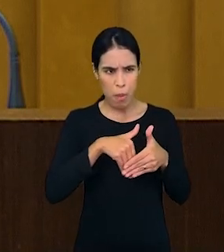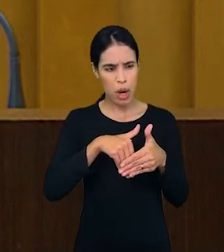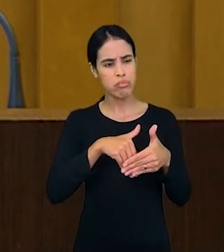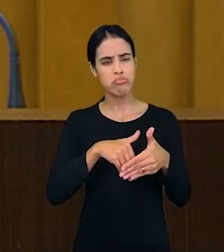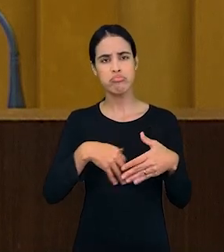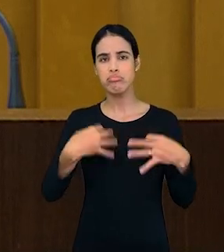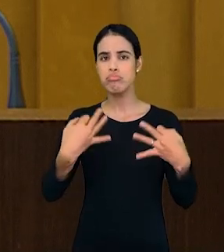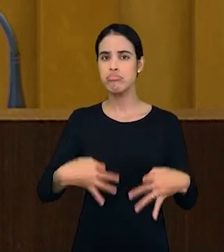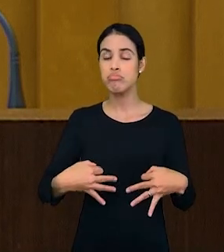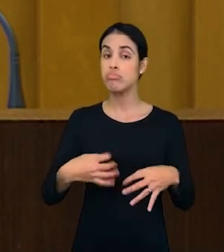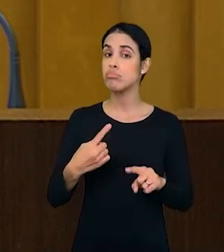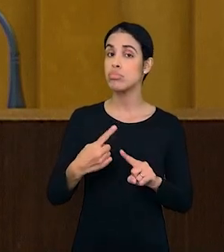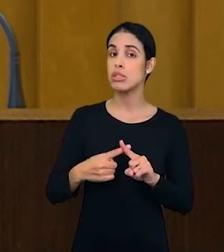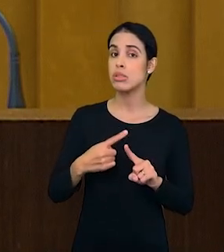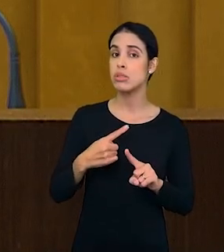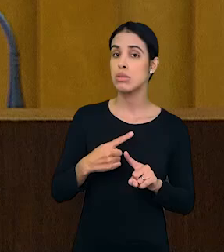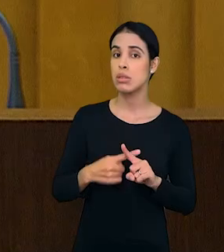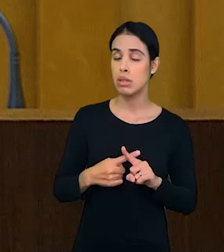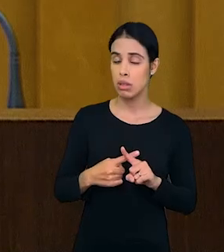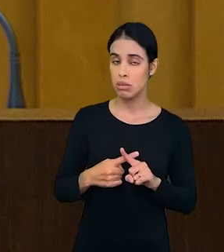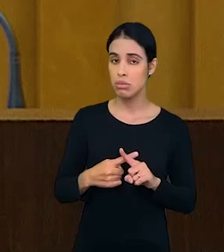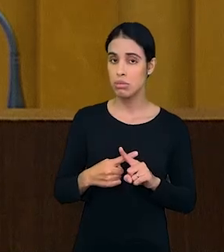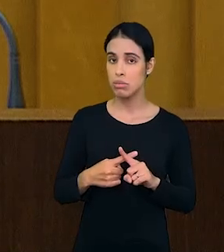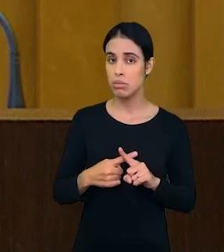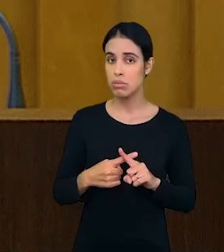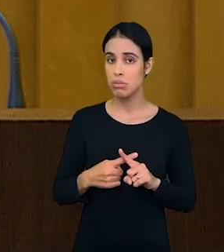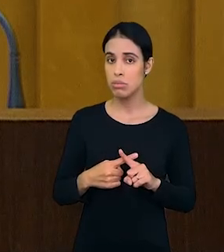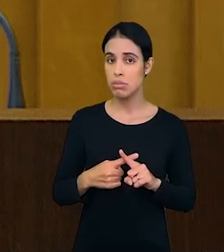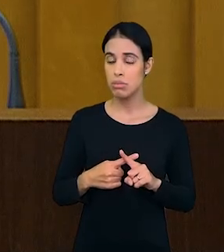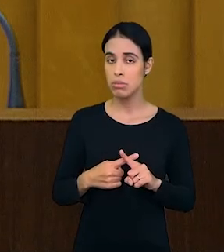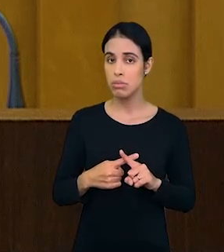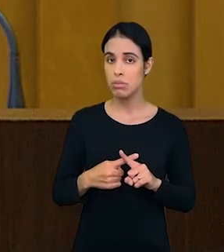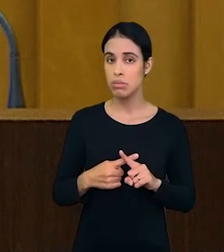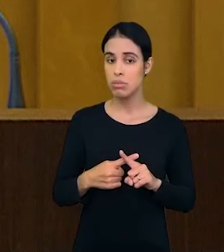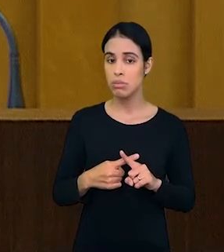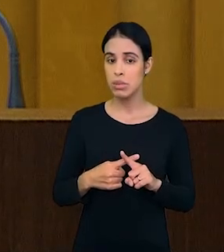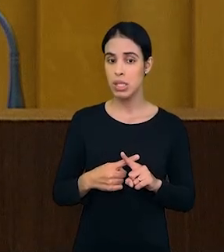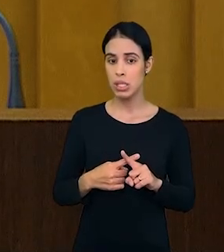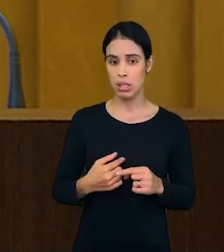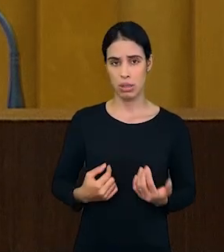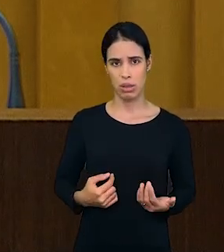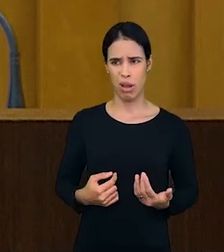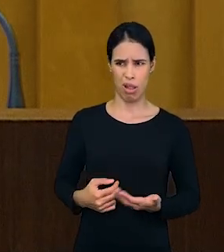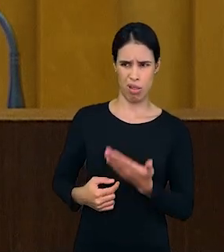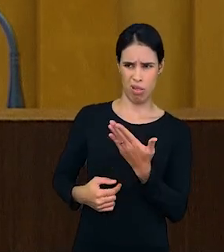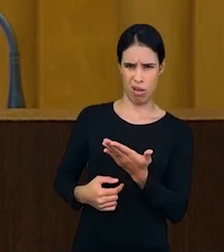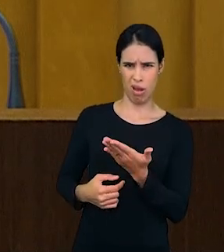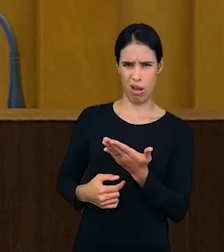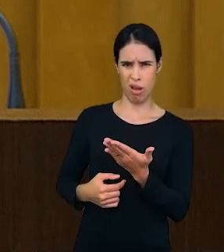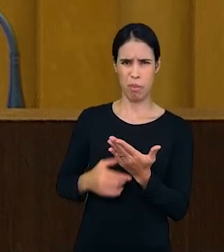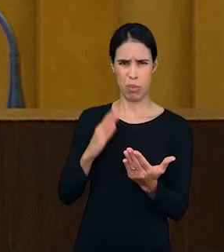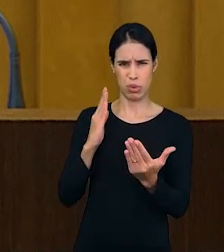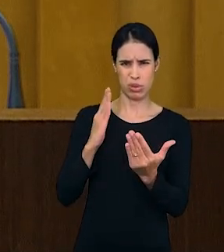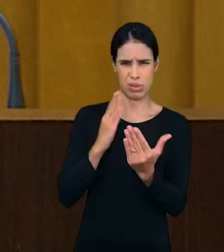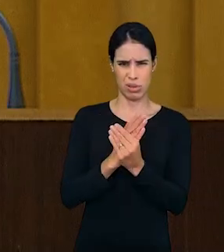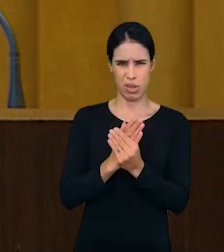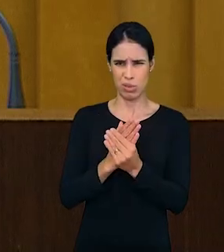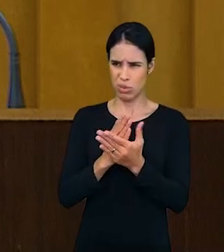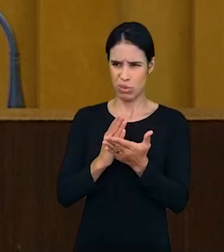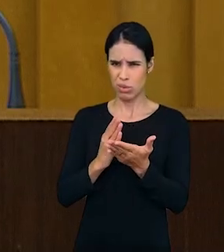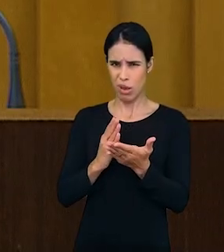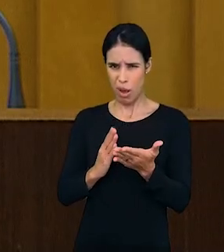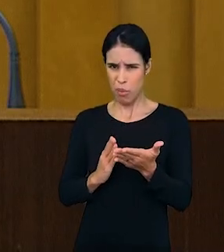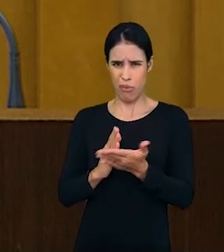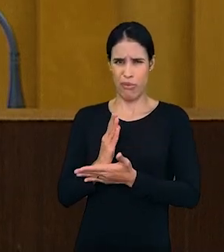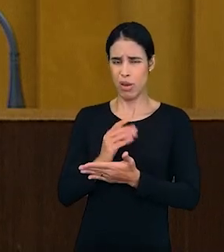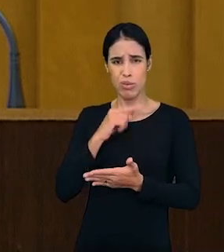absolutamente correta, porque não pode haver uma condenação a se pagar uma jornada especial de uma profissão